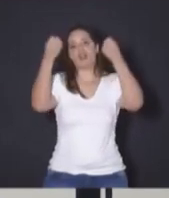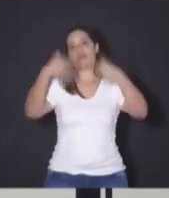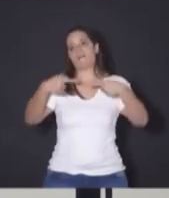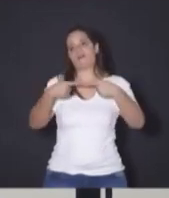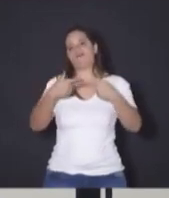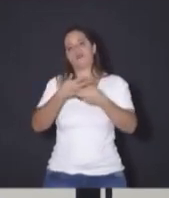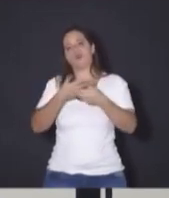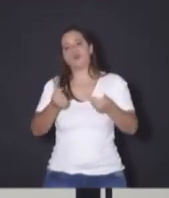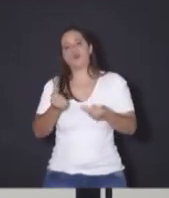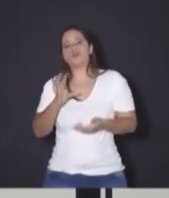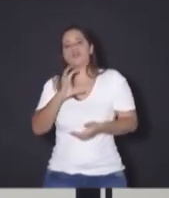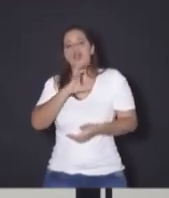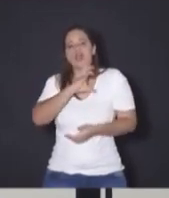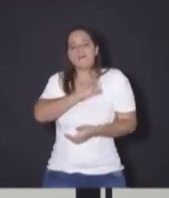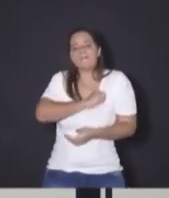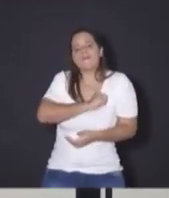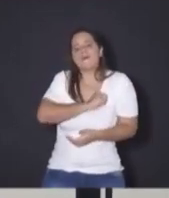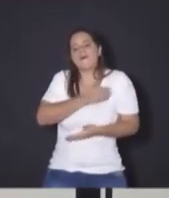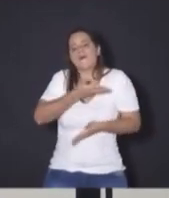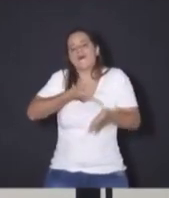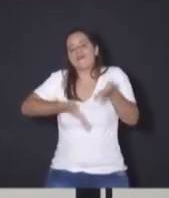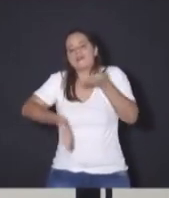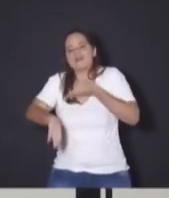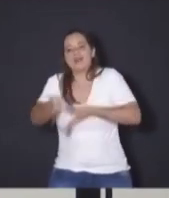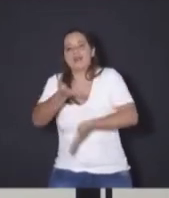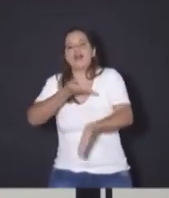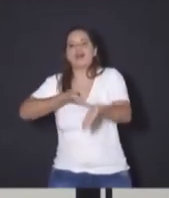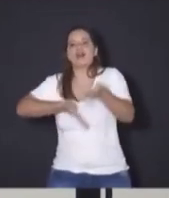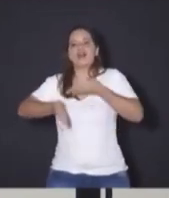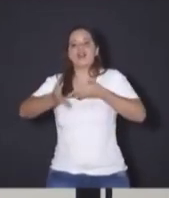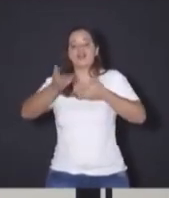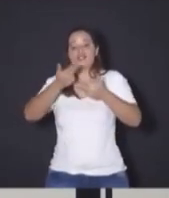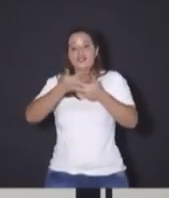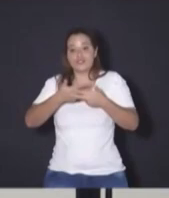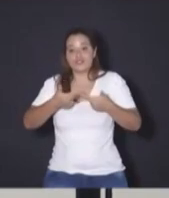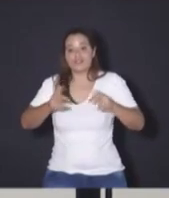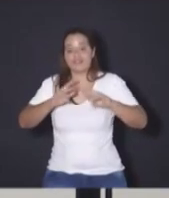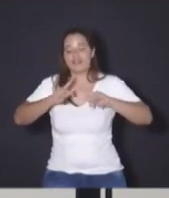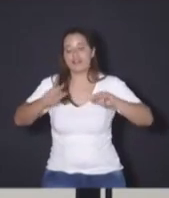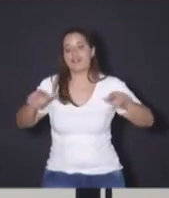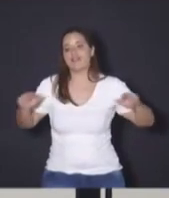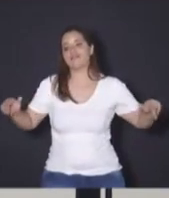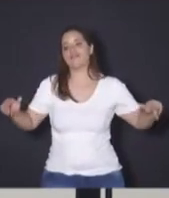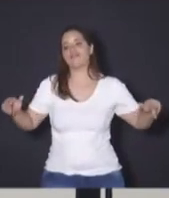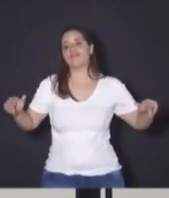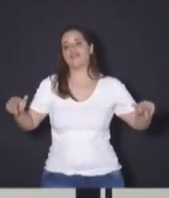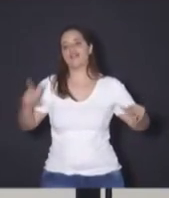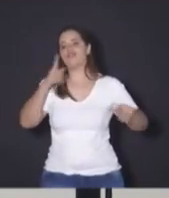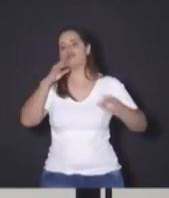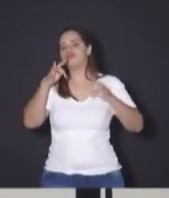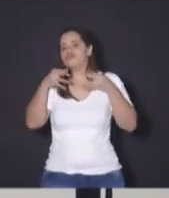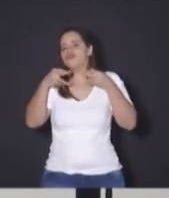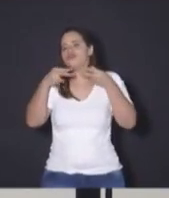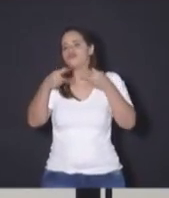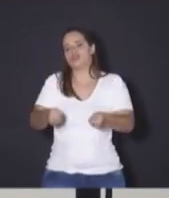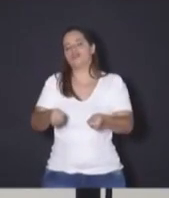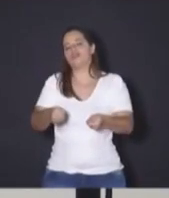do amor, da interação, da diversidade, da pluralidade, né? De tudo.